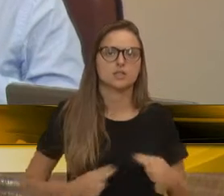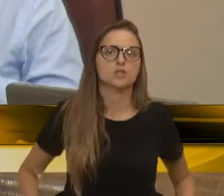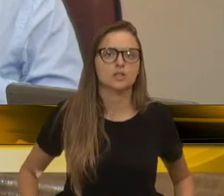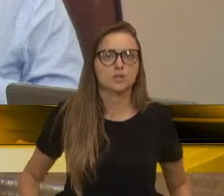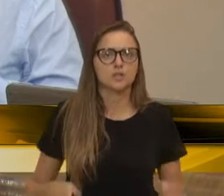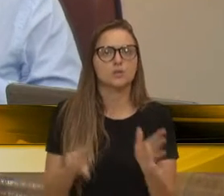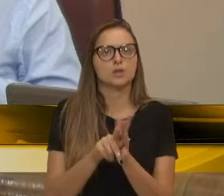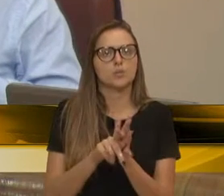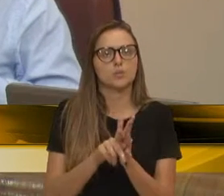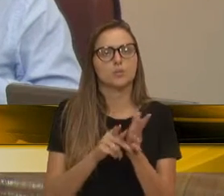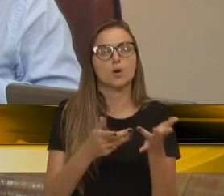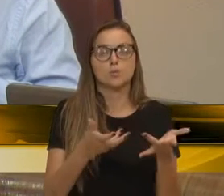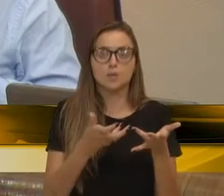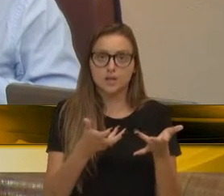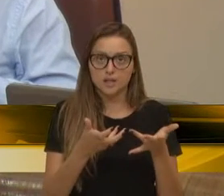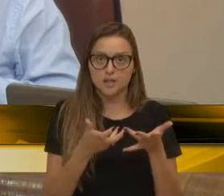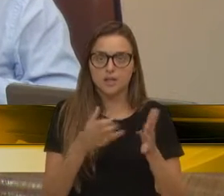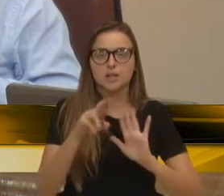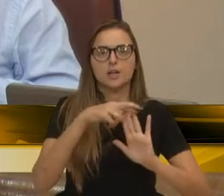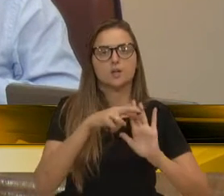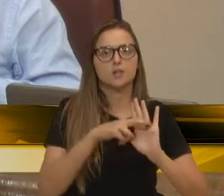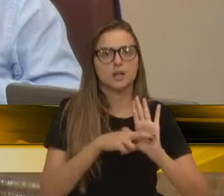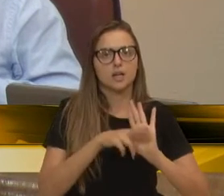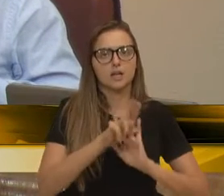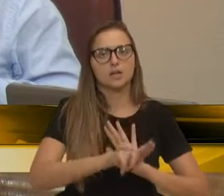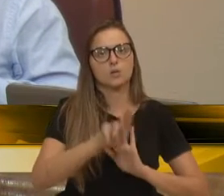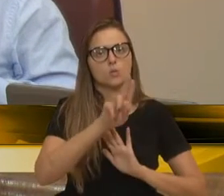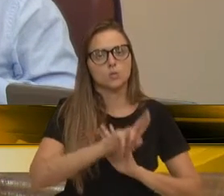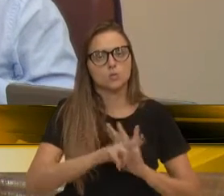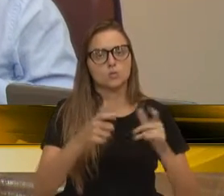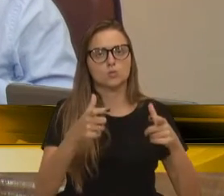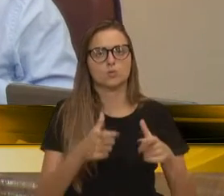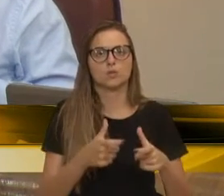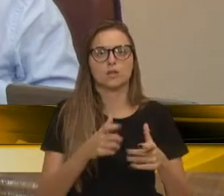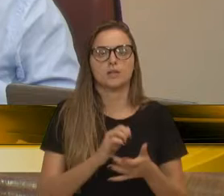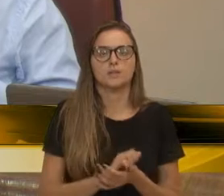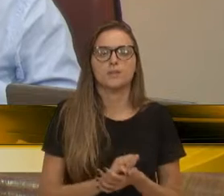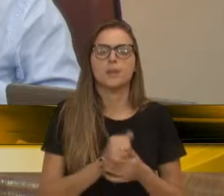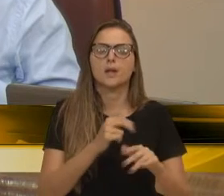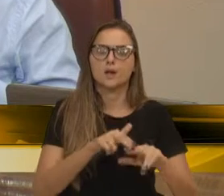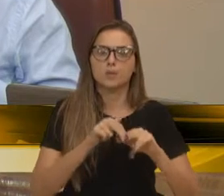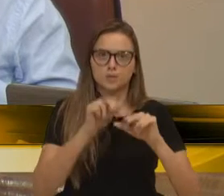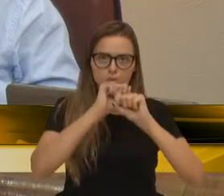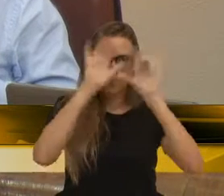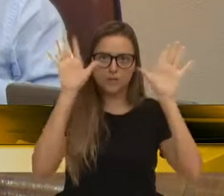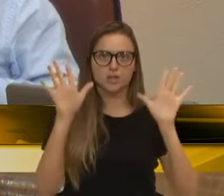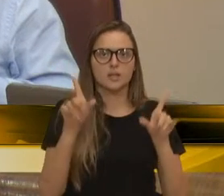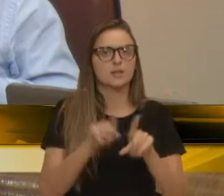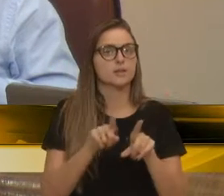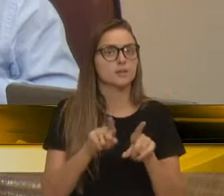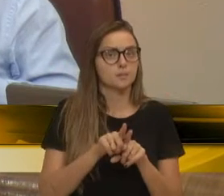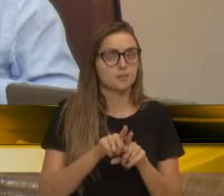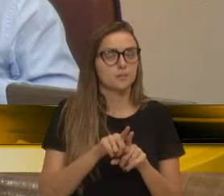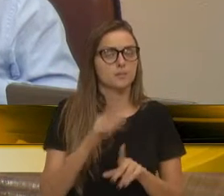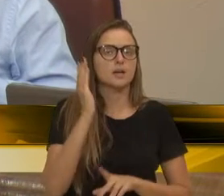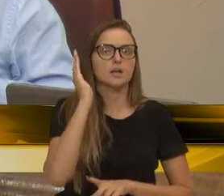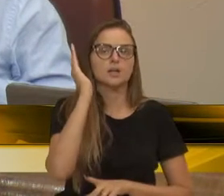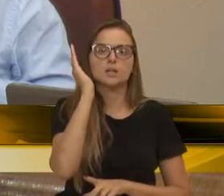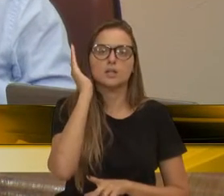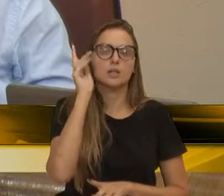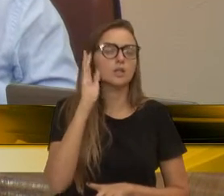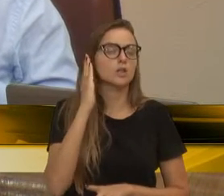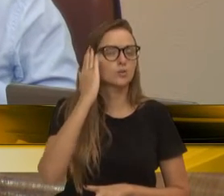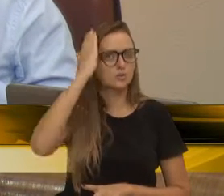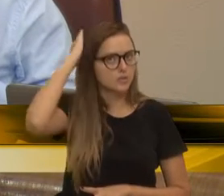para que esse órgão disciplinar o uso do local escolhido resta claro também que o prefeito daniel guerra editou decreto a sua